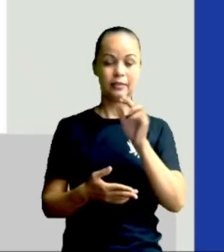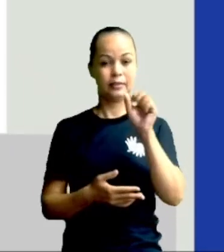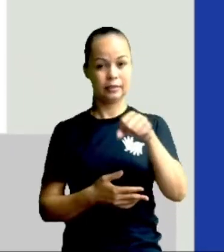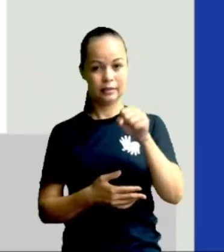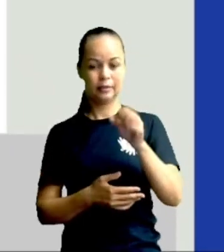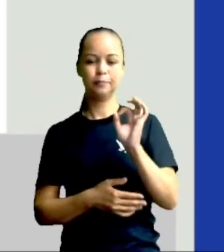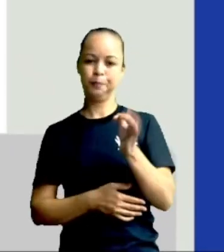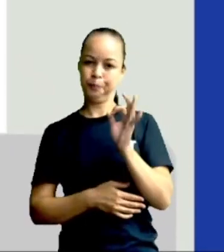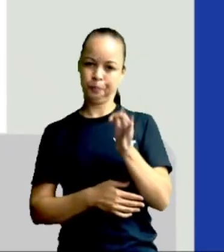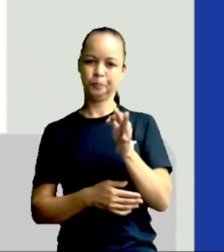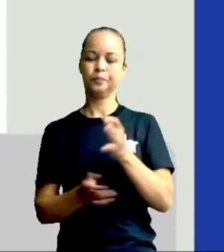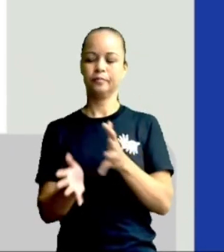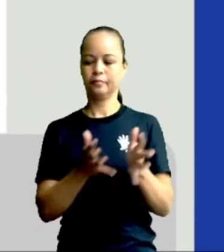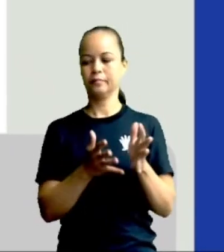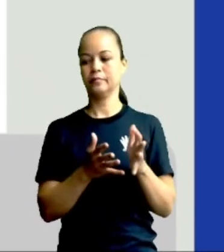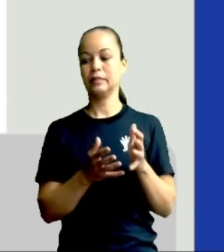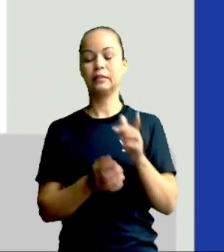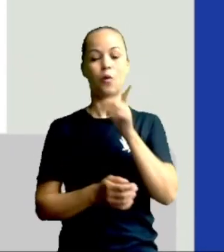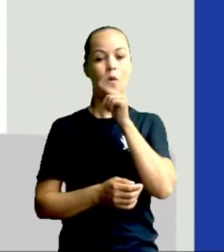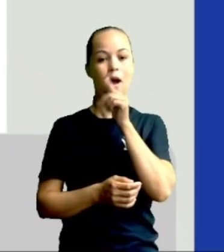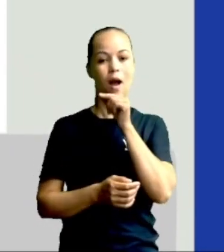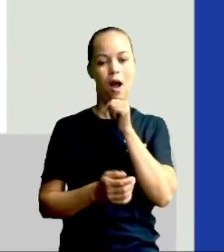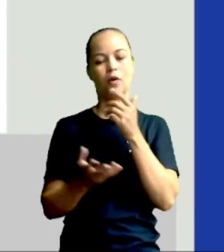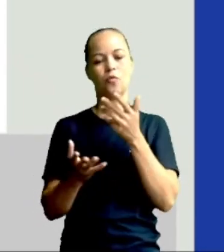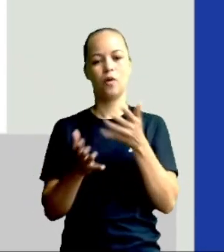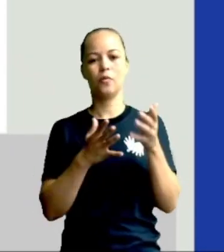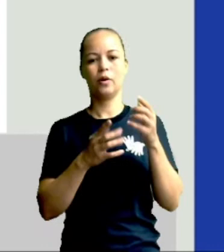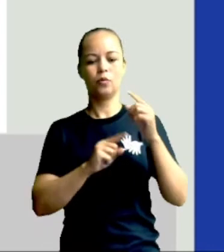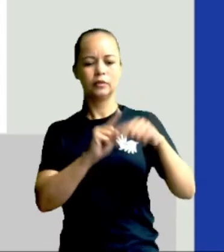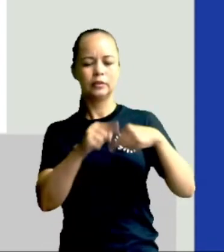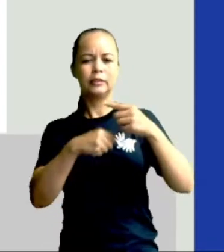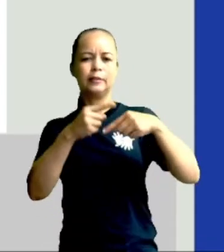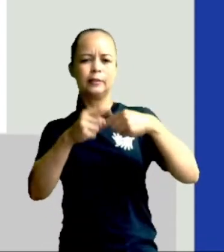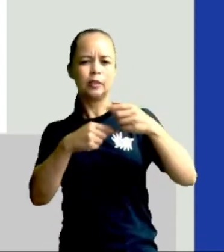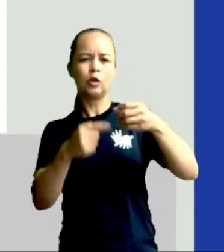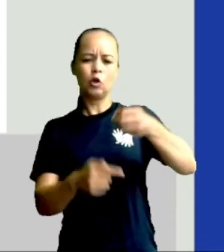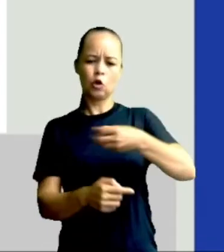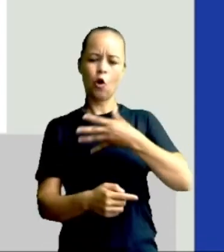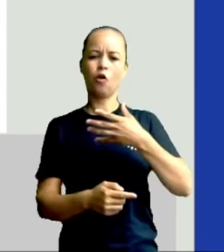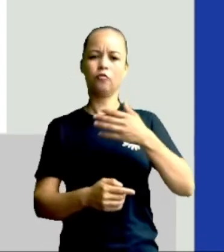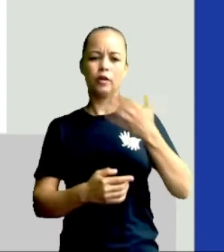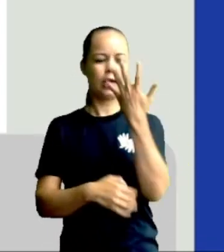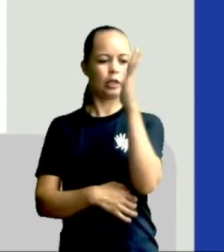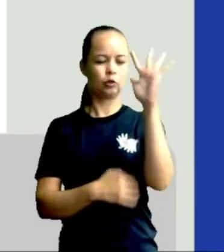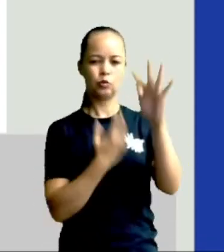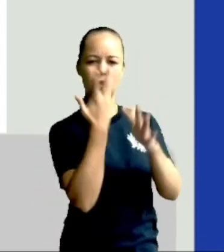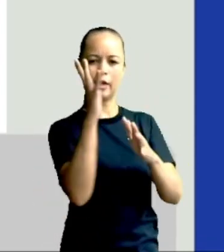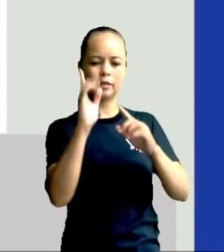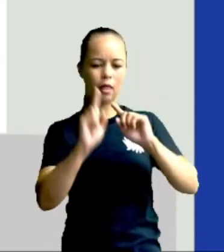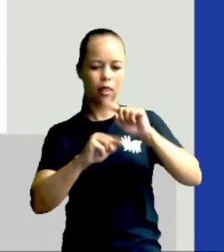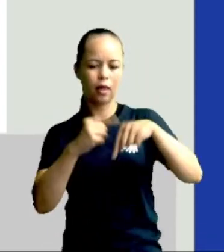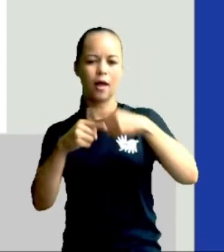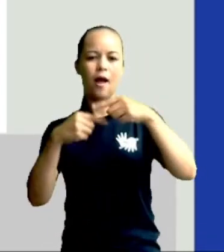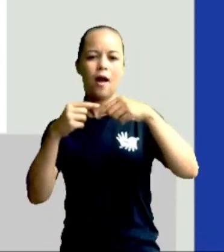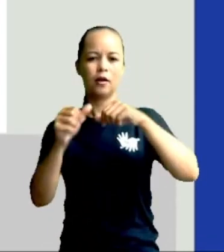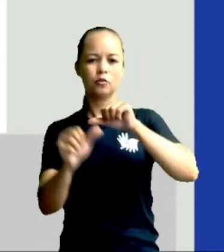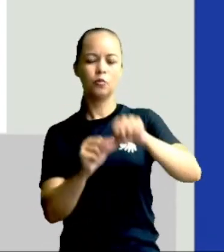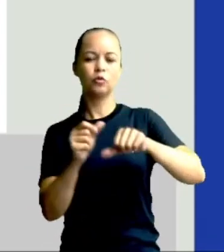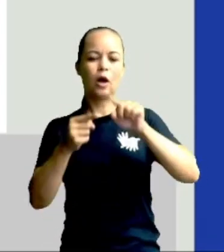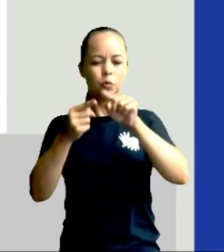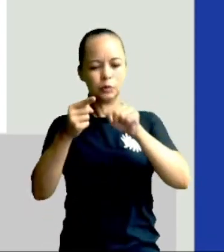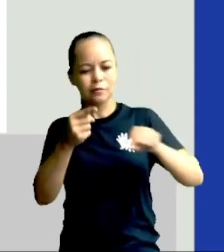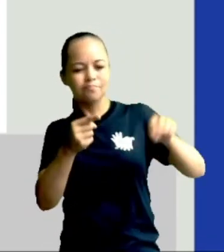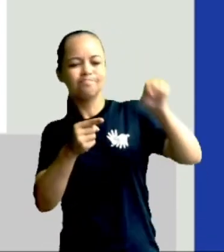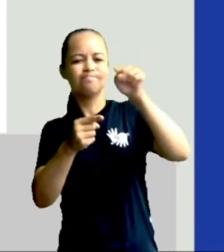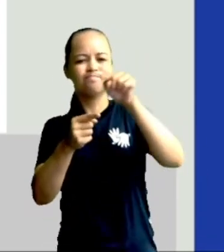só, a água é um recurso natural renovável, ou seja, se renova na natureza. Toda vez que quando acontece aquele ciclo da